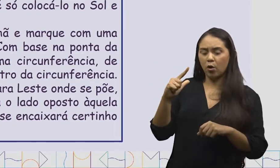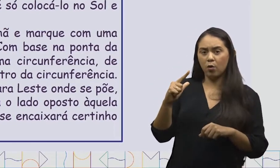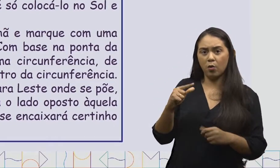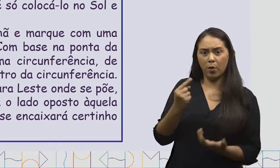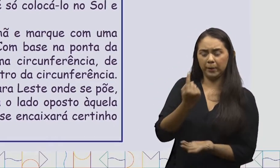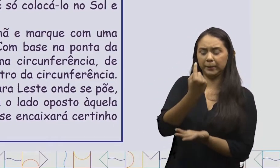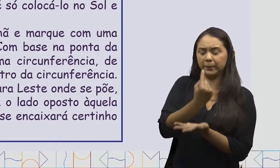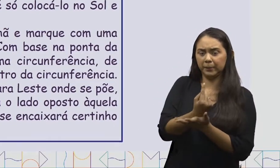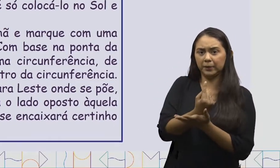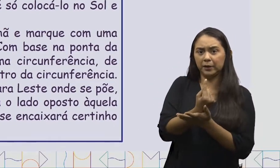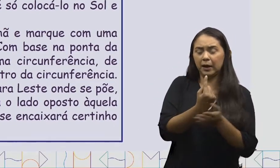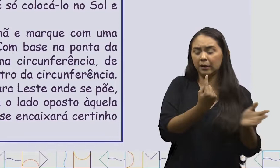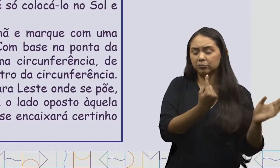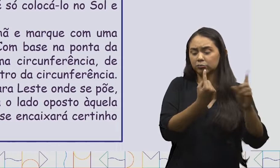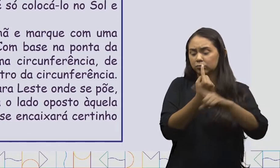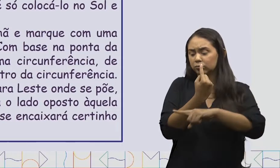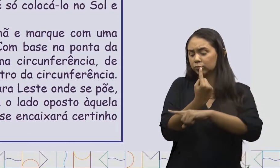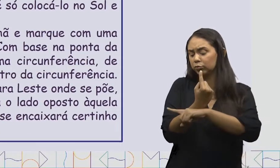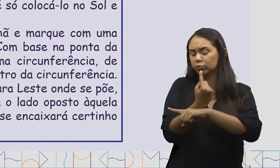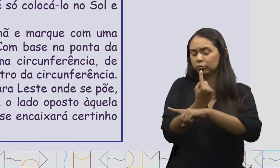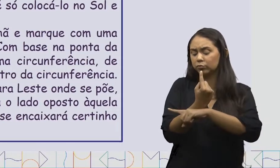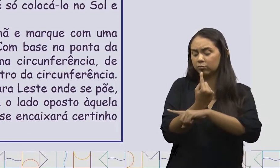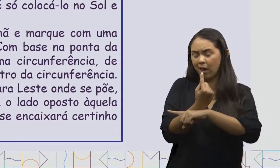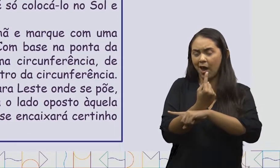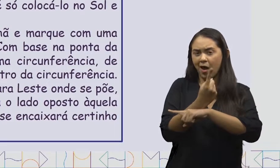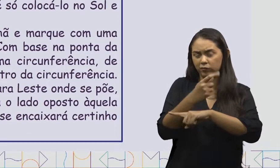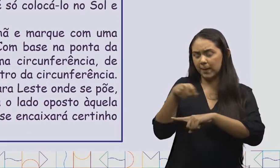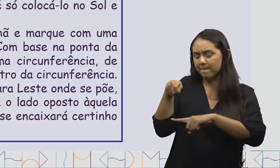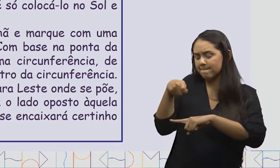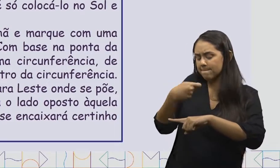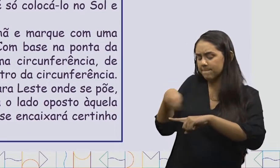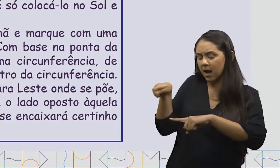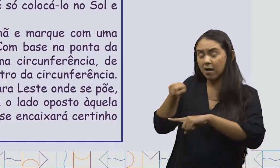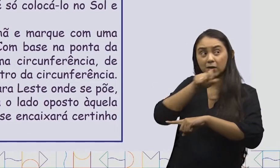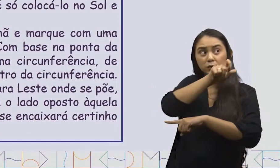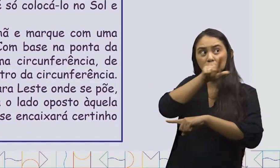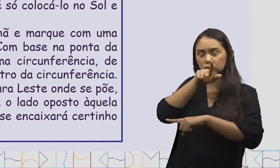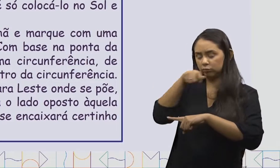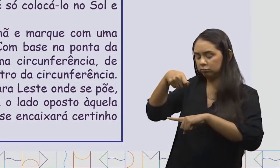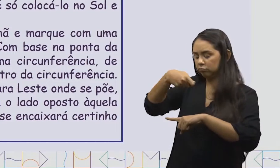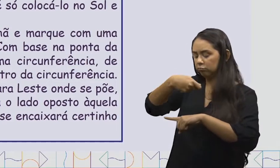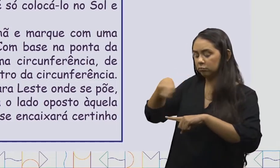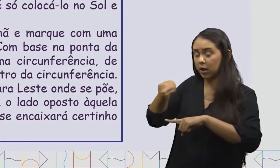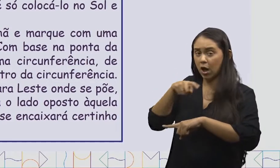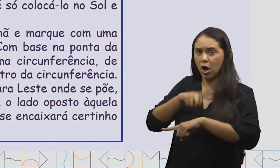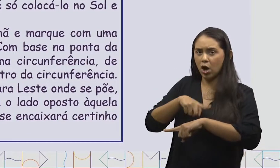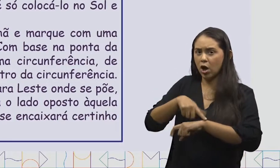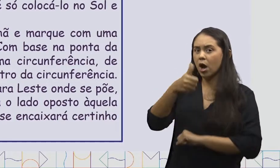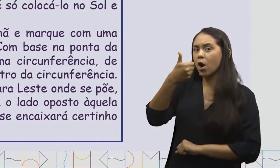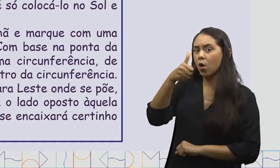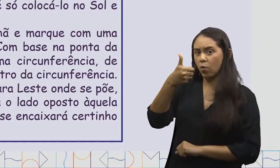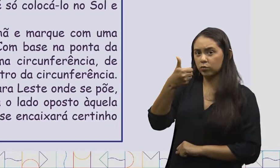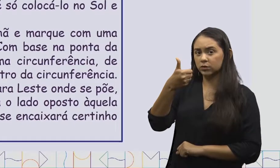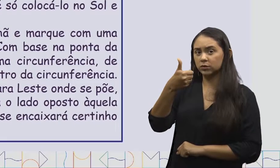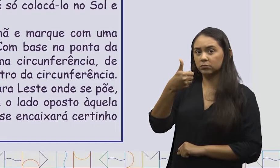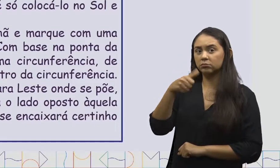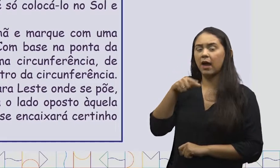sombra do palito. Com base na ponta da sombra gerada às 11 horas da manhã, faça